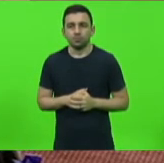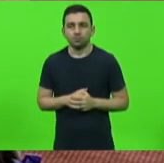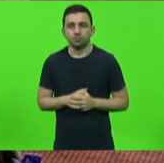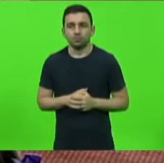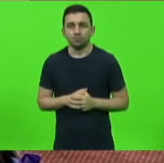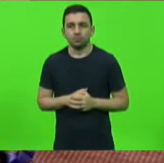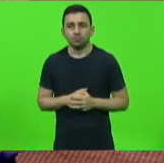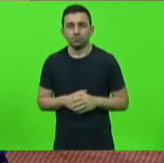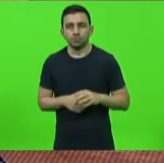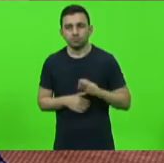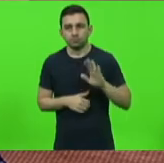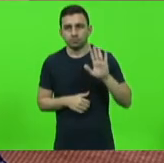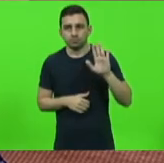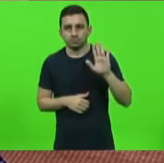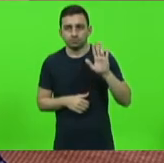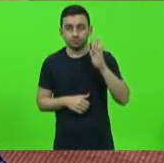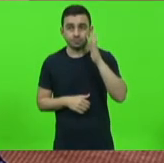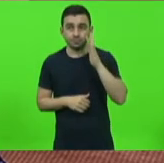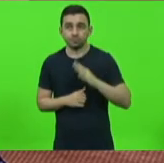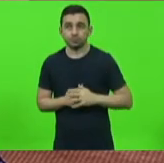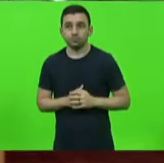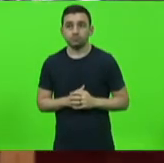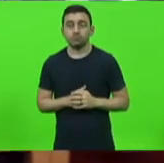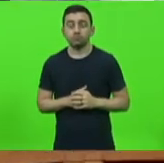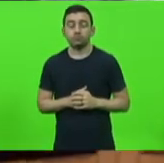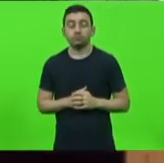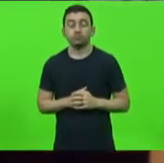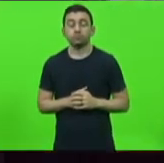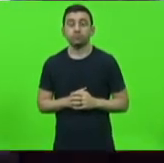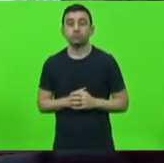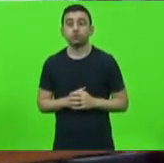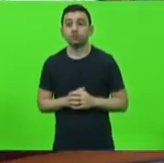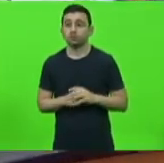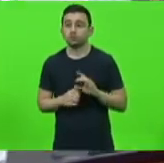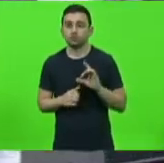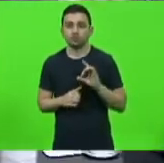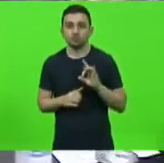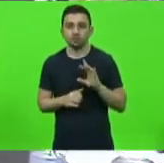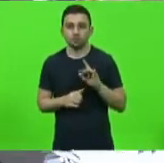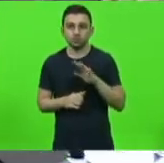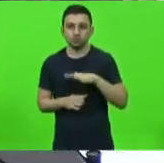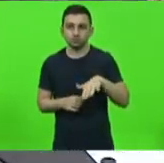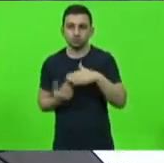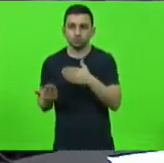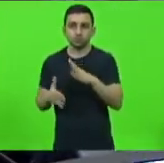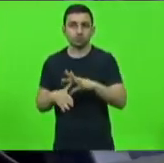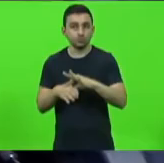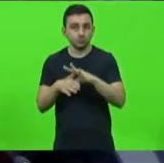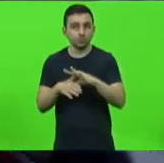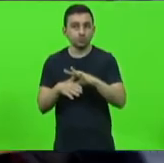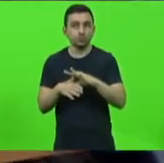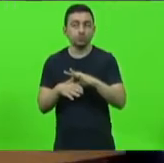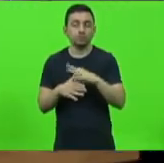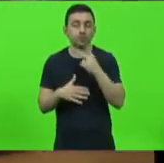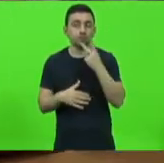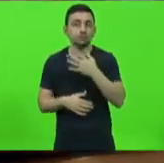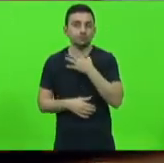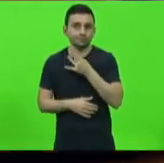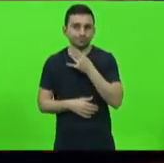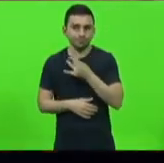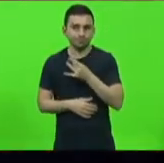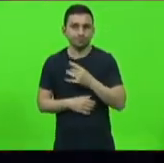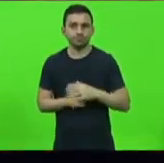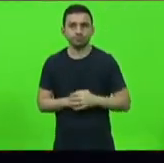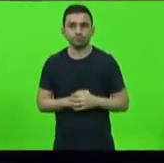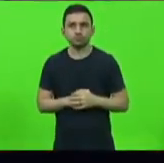Fernando Krelin. Rapidamente, presidente, apenas seguindo o que falou o líder da nossa bancada, deputado Valdir Cobalcini,